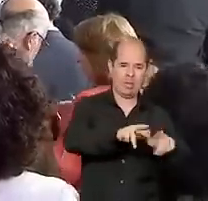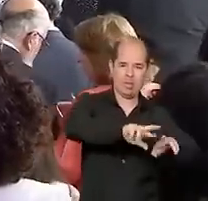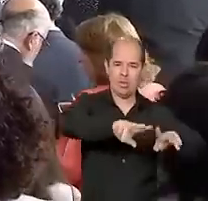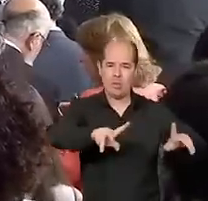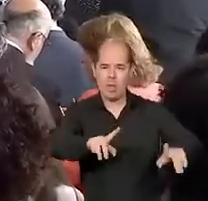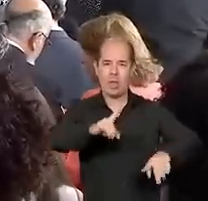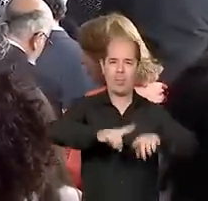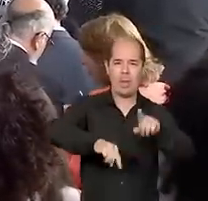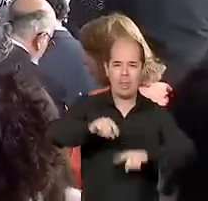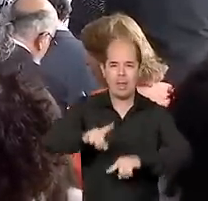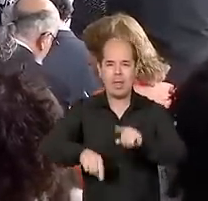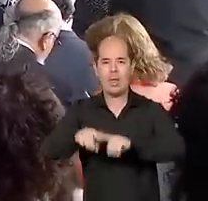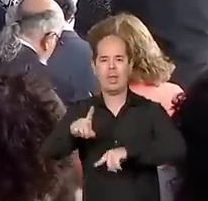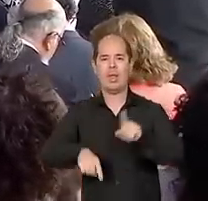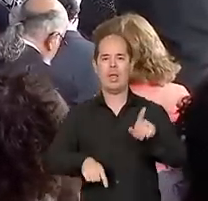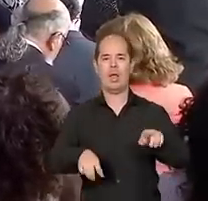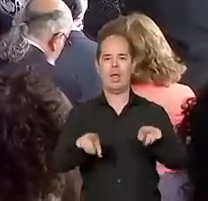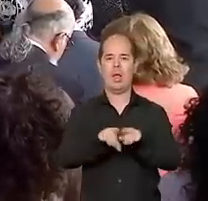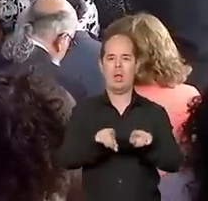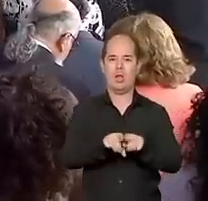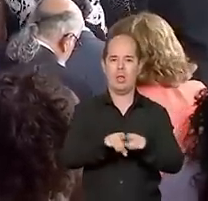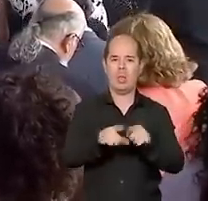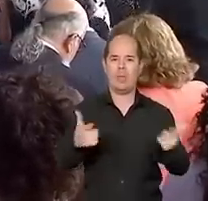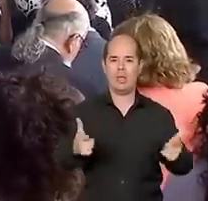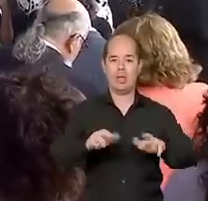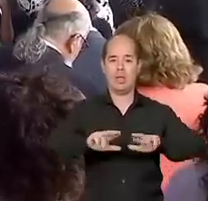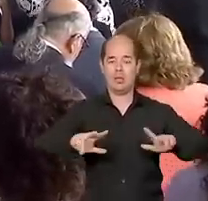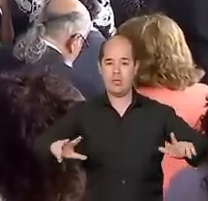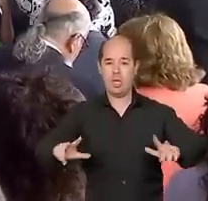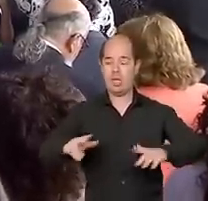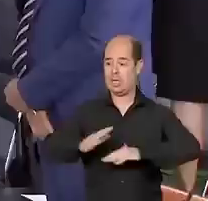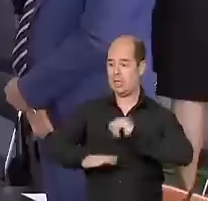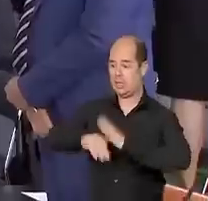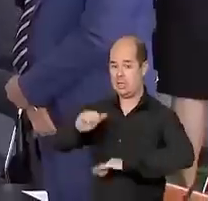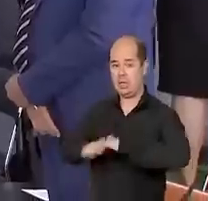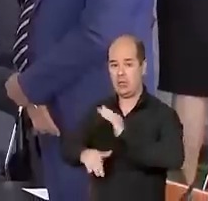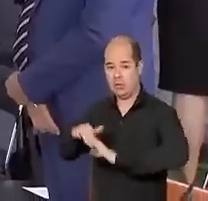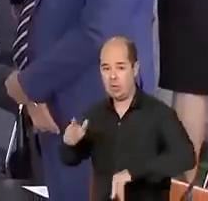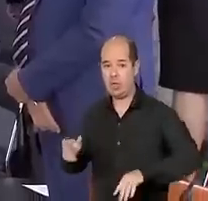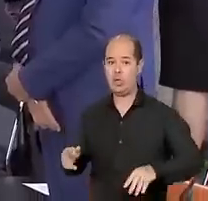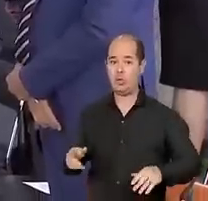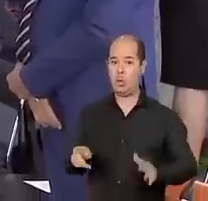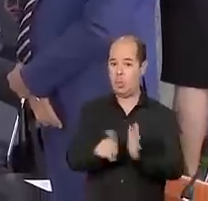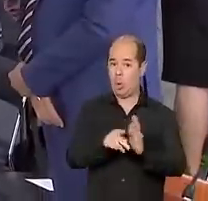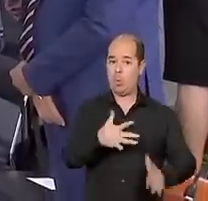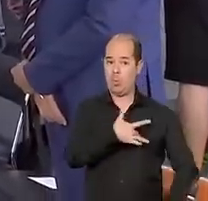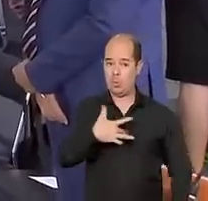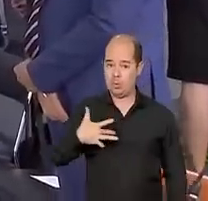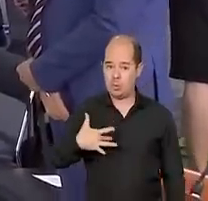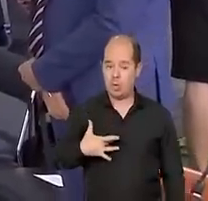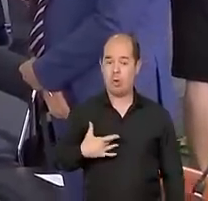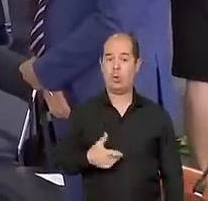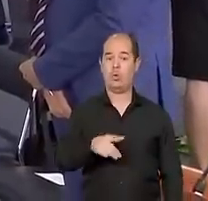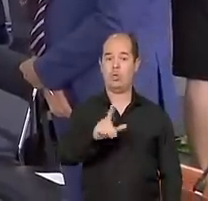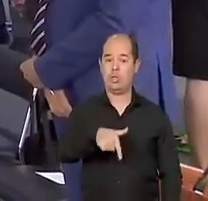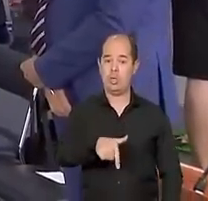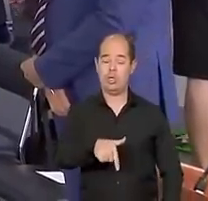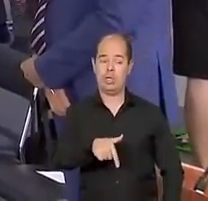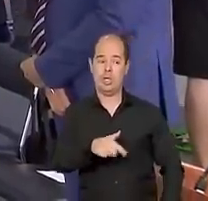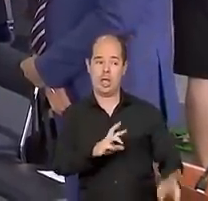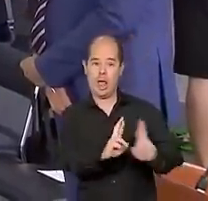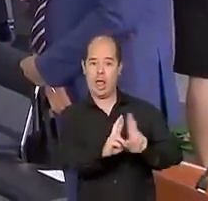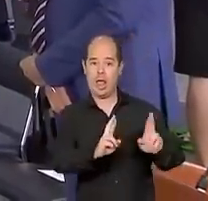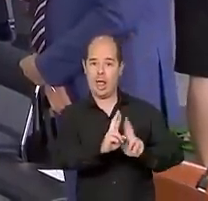de materiais e de serviços de saúde que estabelecem relações institucionais, econômicas